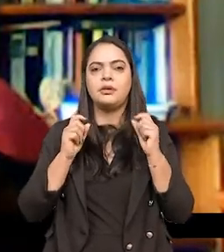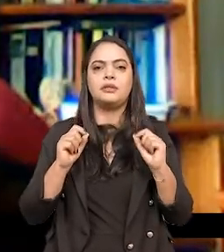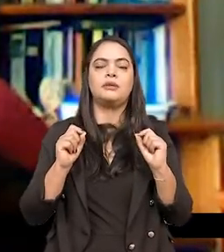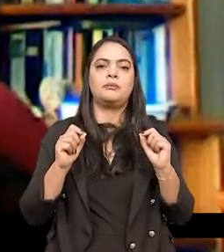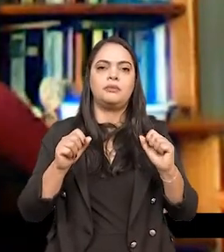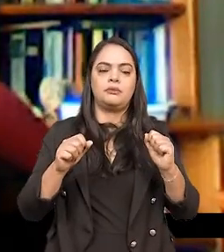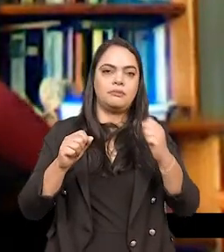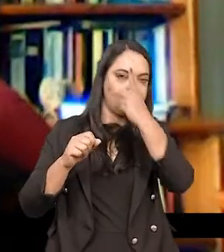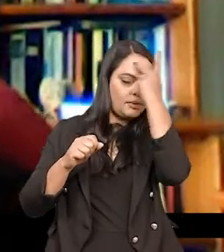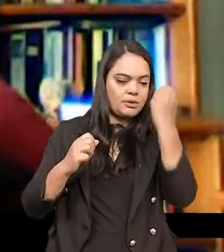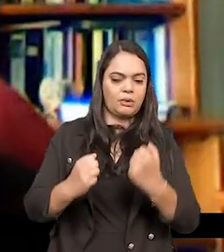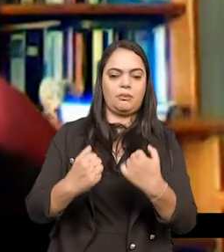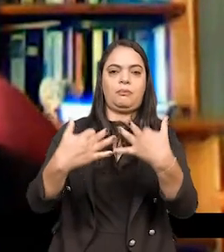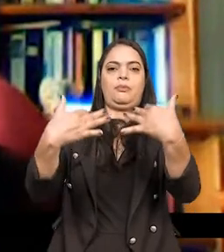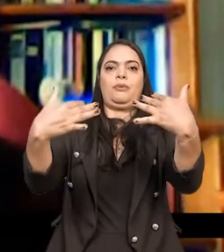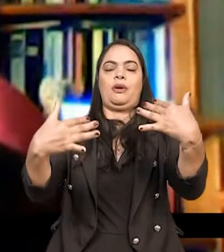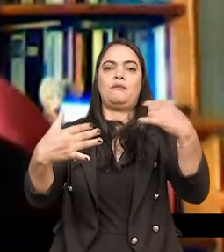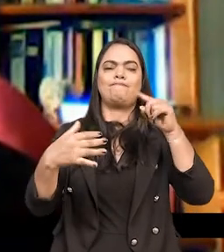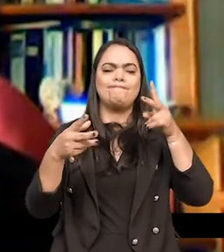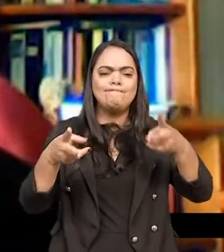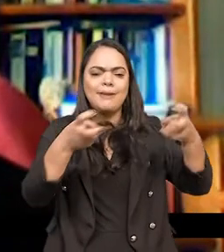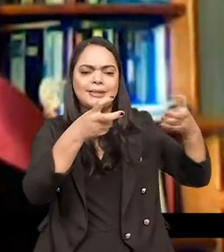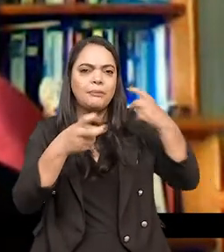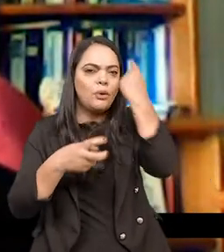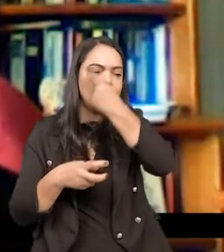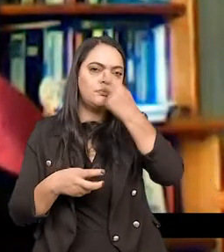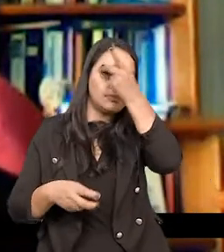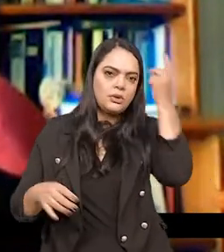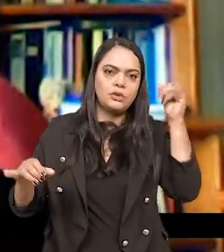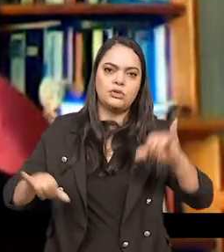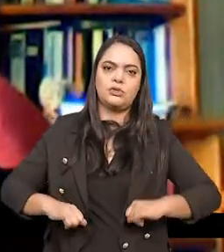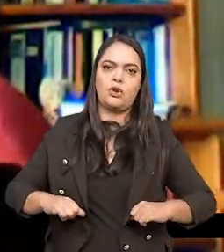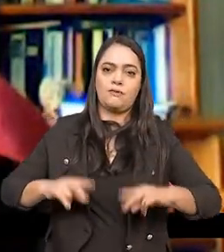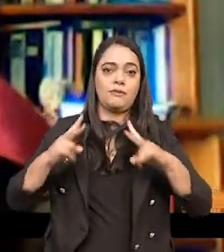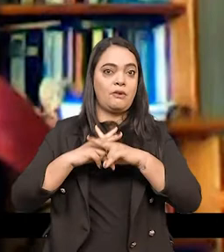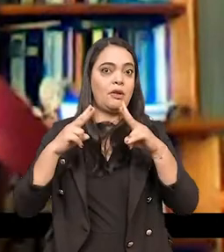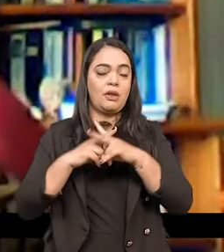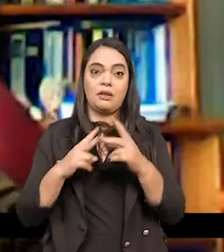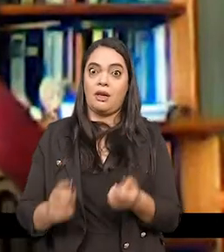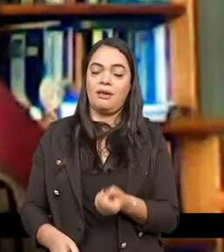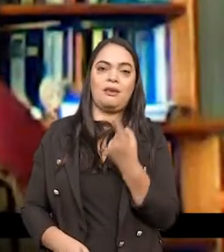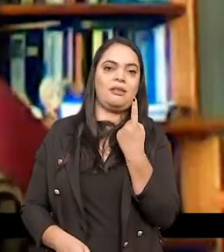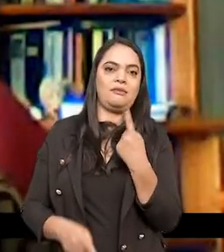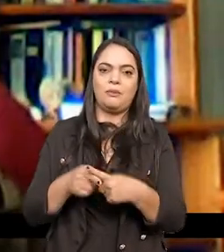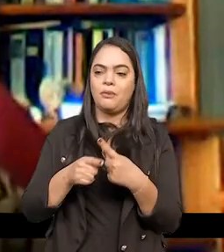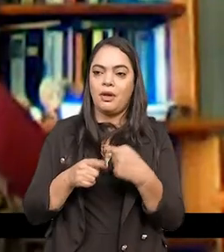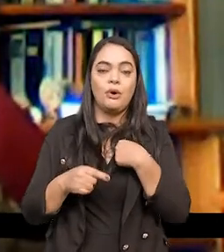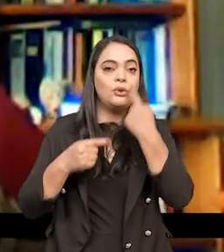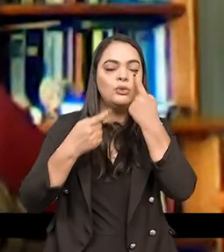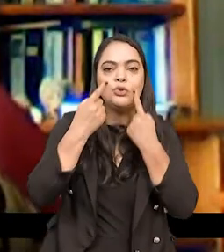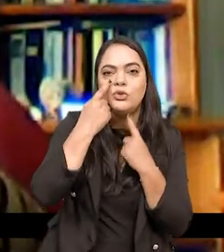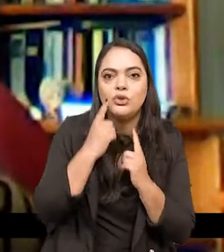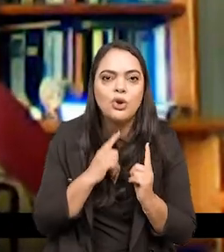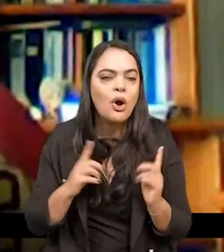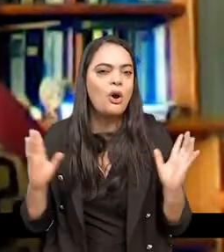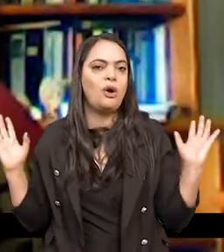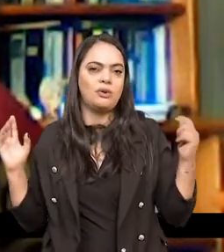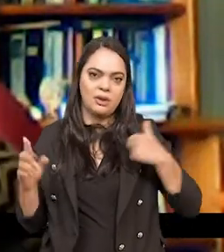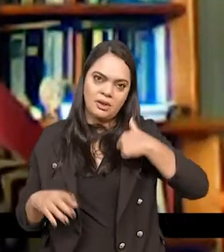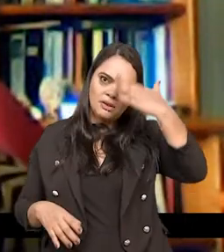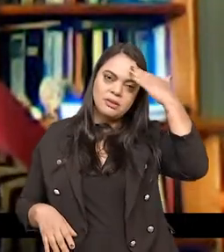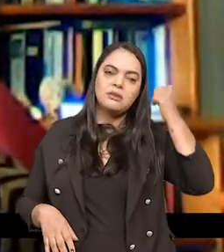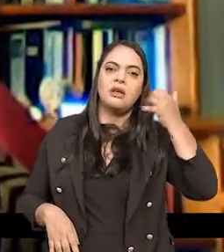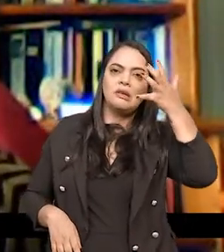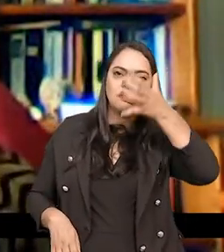da plateia quem está sofrendo violência. É incrível, porque ou choram, porque... E eu sei que numa